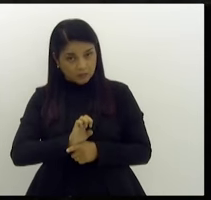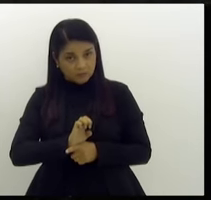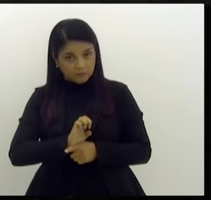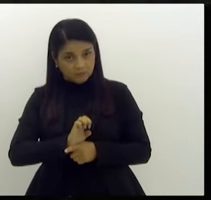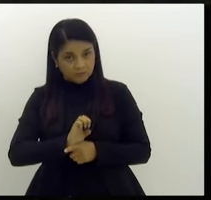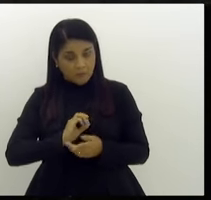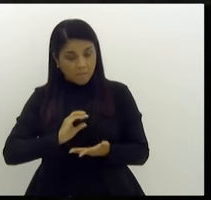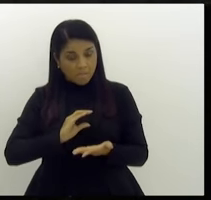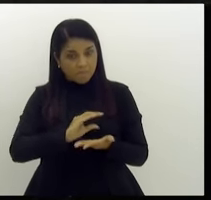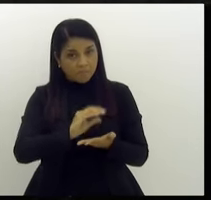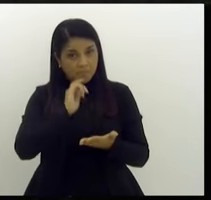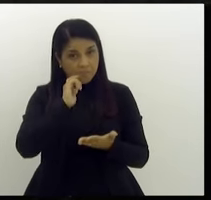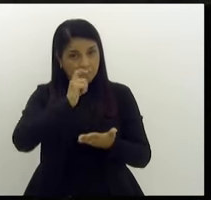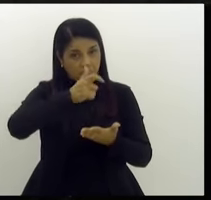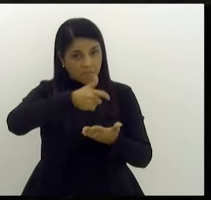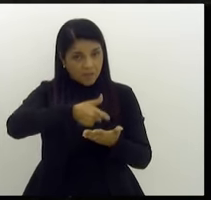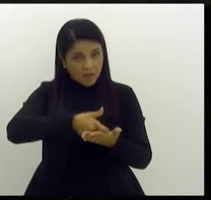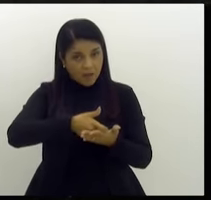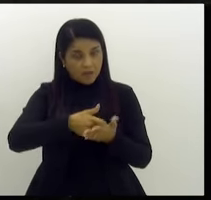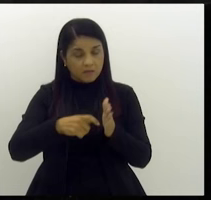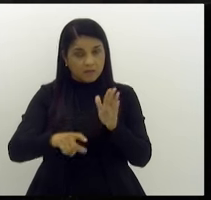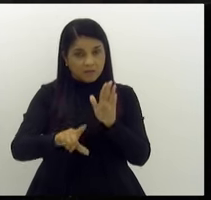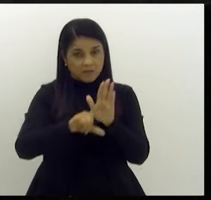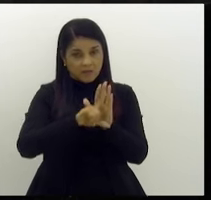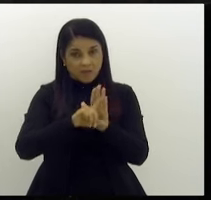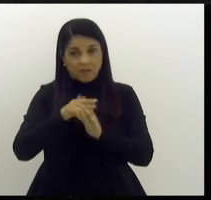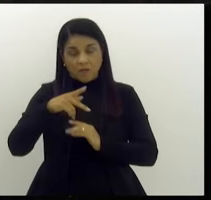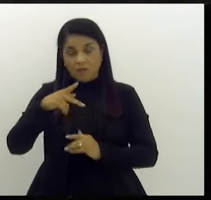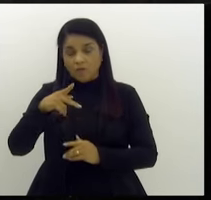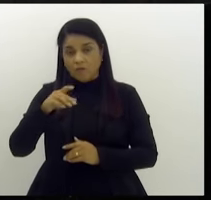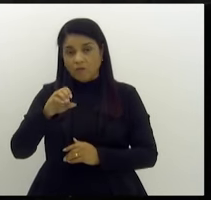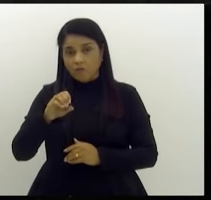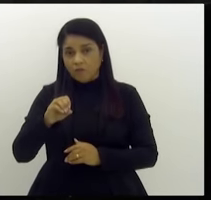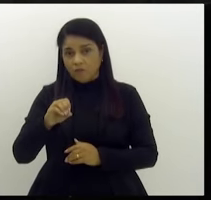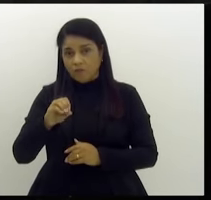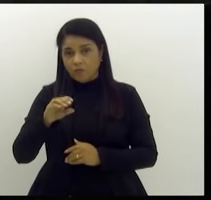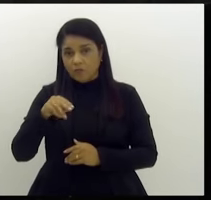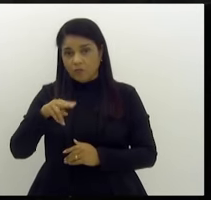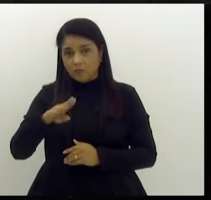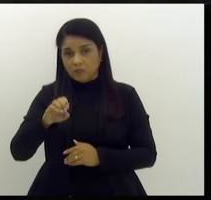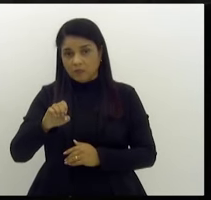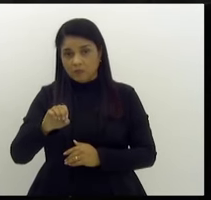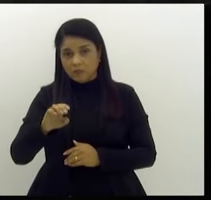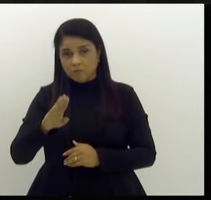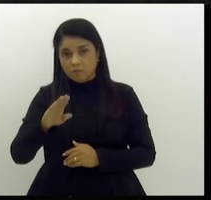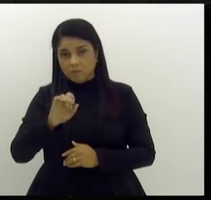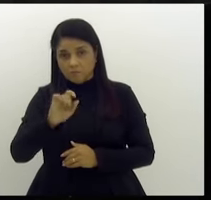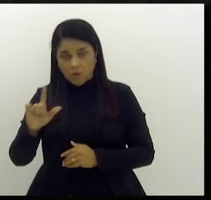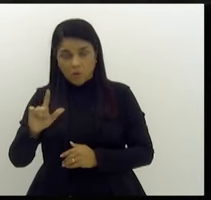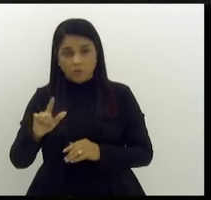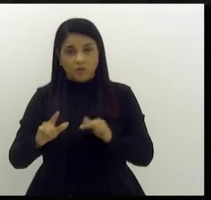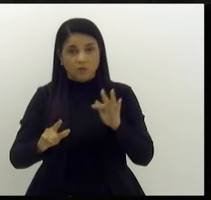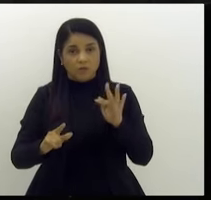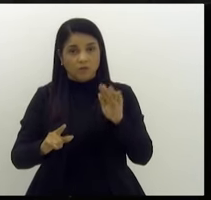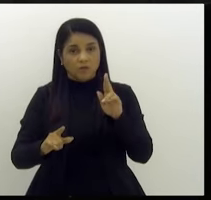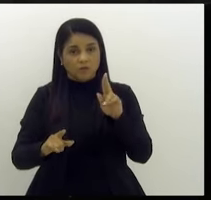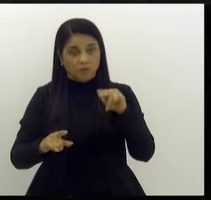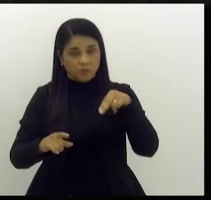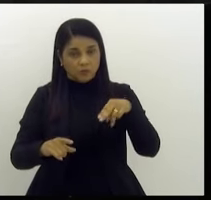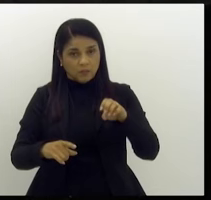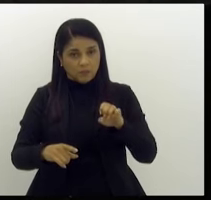atualmente na legislação do funesbom e Funesp diz que o investimento do empregador ou seja do